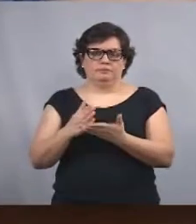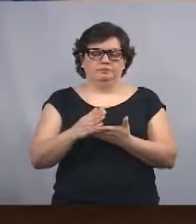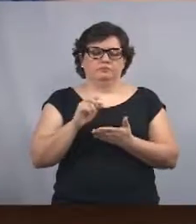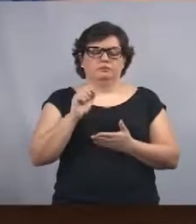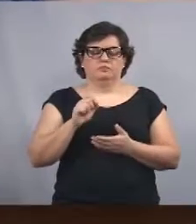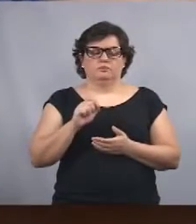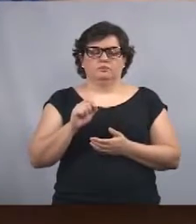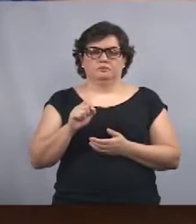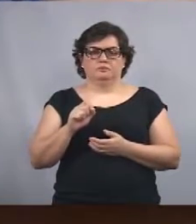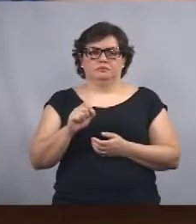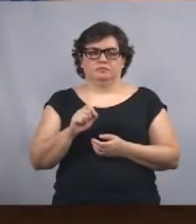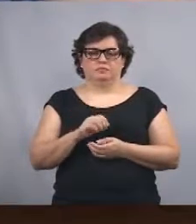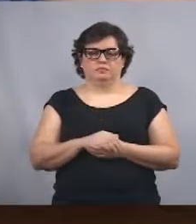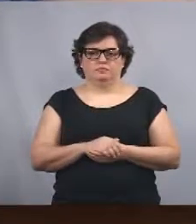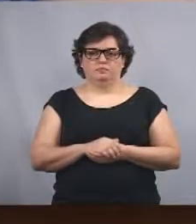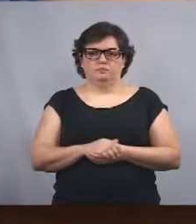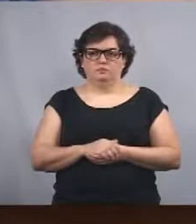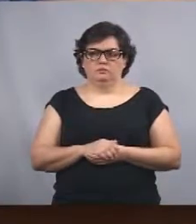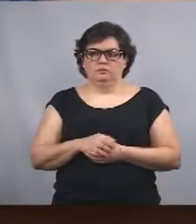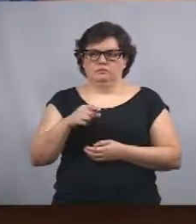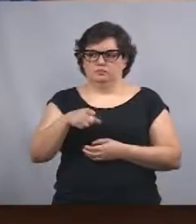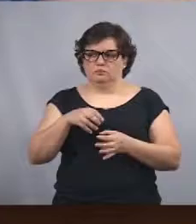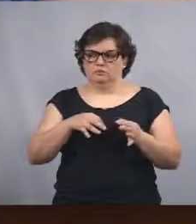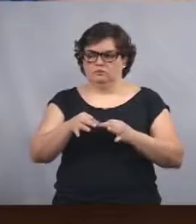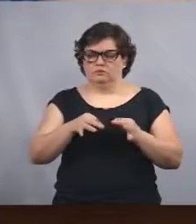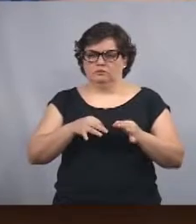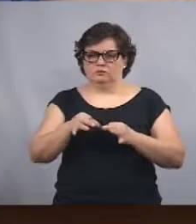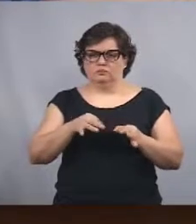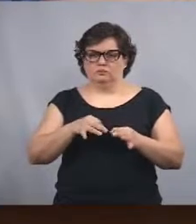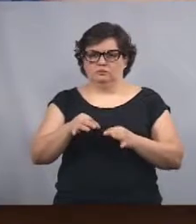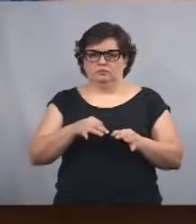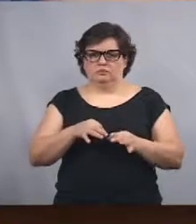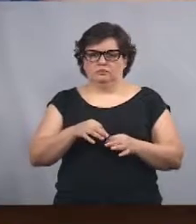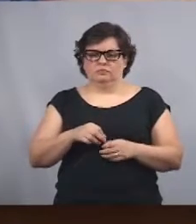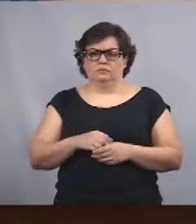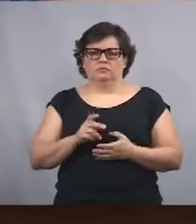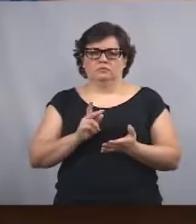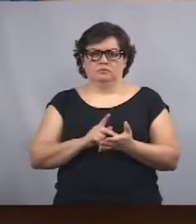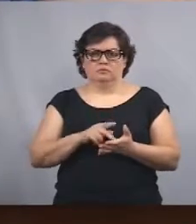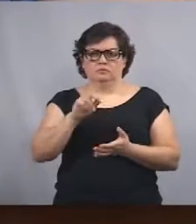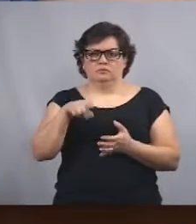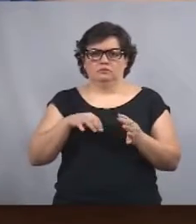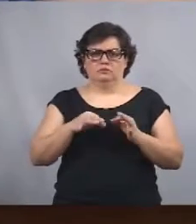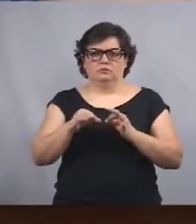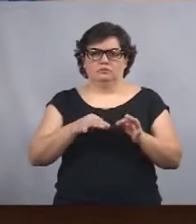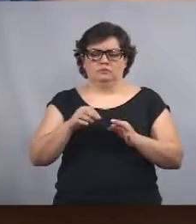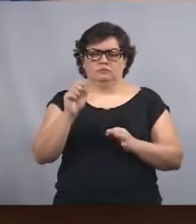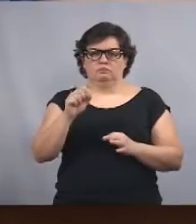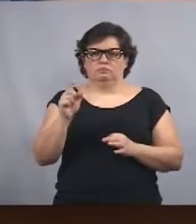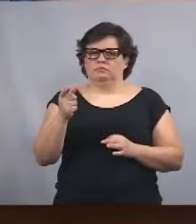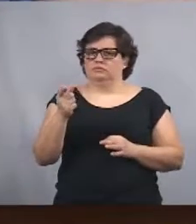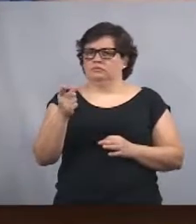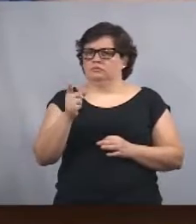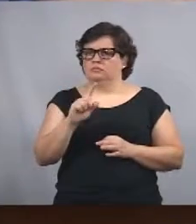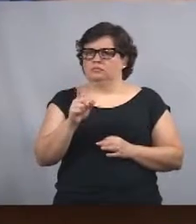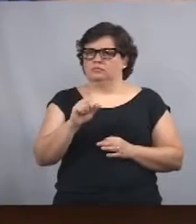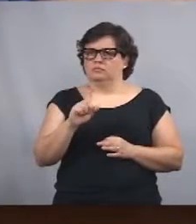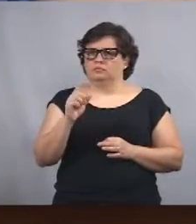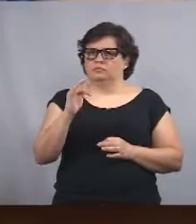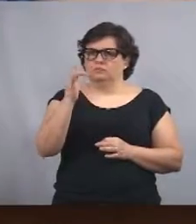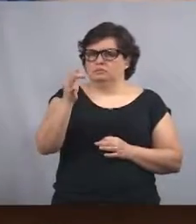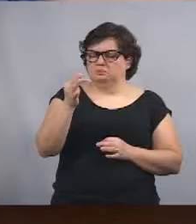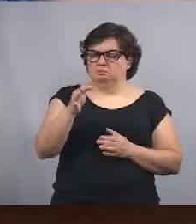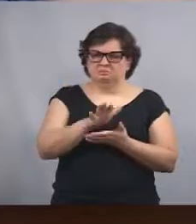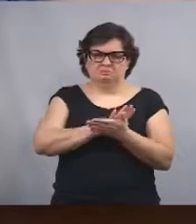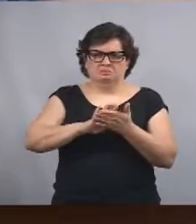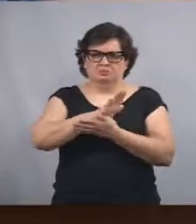que este projeto, que na realidade era um projeto que não previa nenhum tipo de